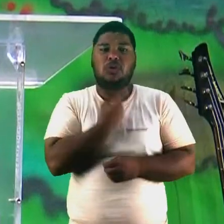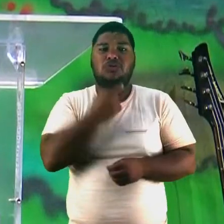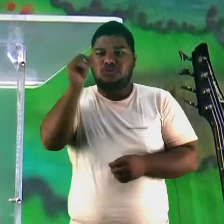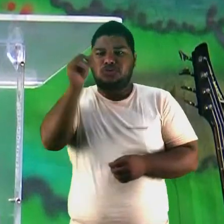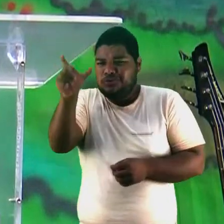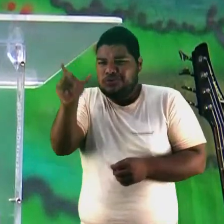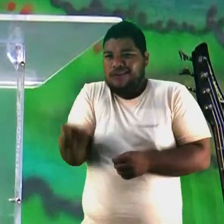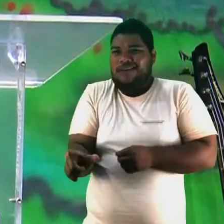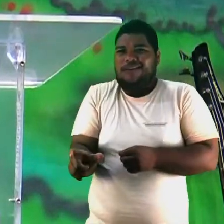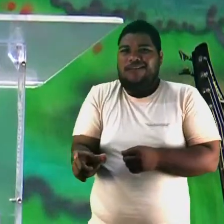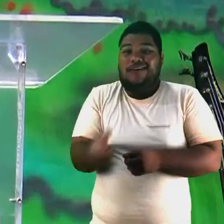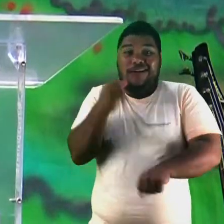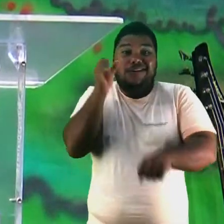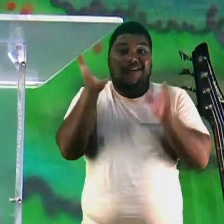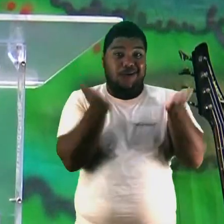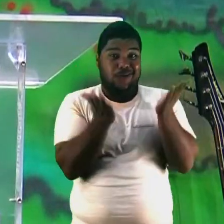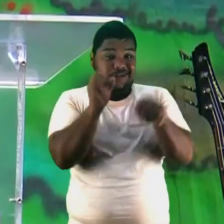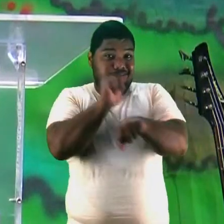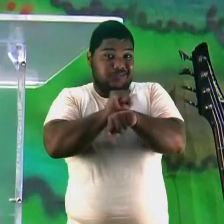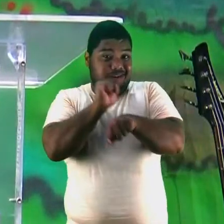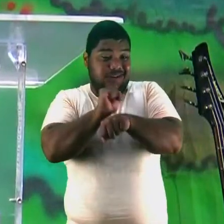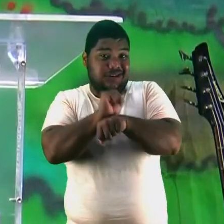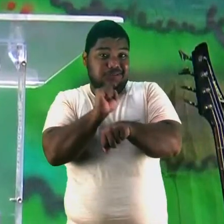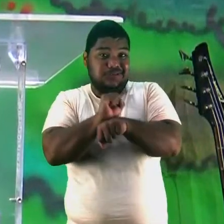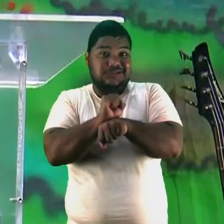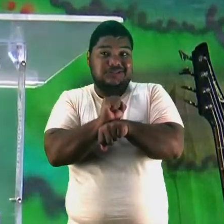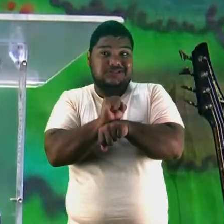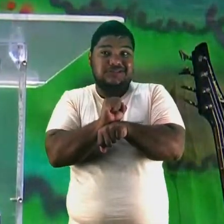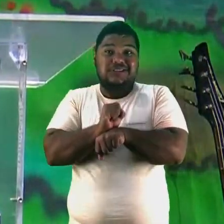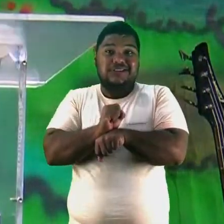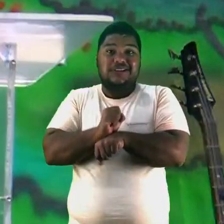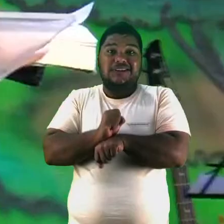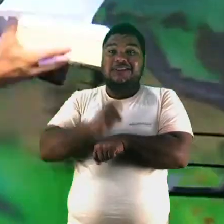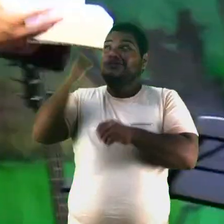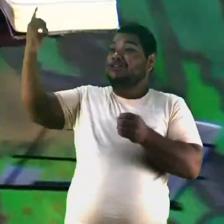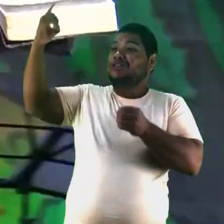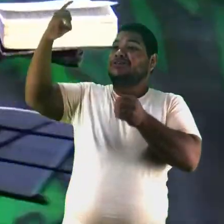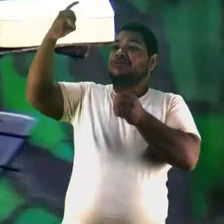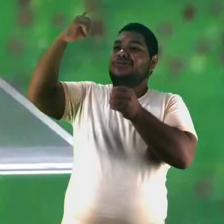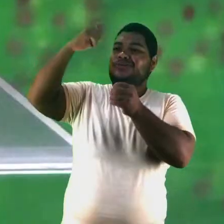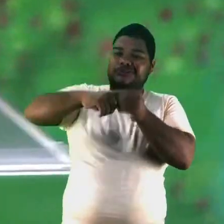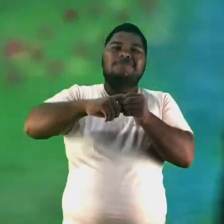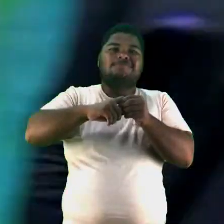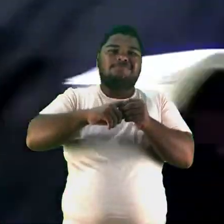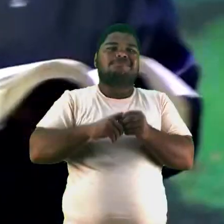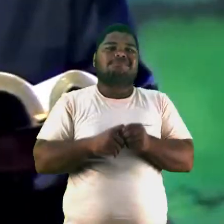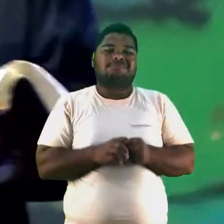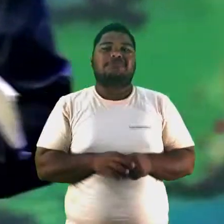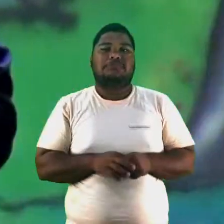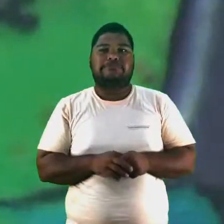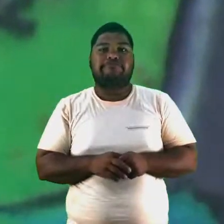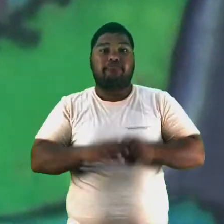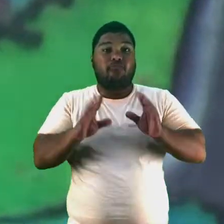da consumação, que é o final de tudo, onde tudo irá se cumprir. E olha, eu espero